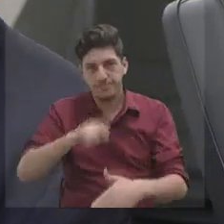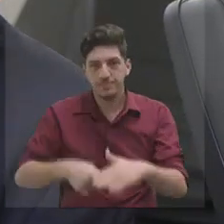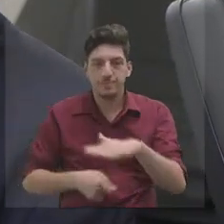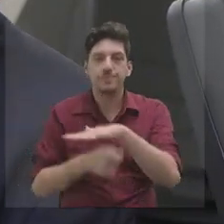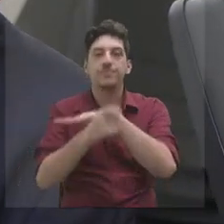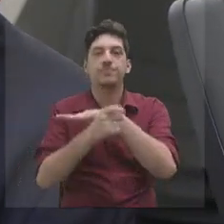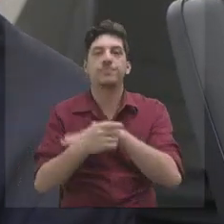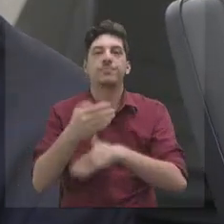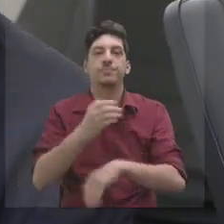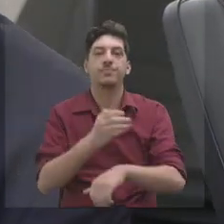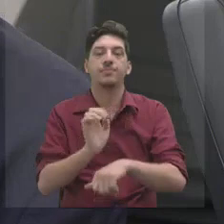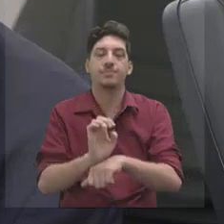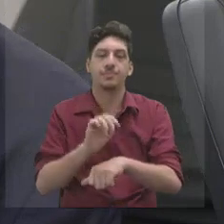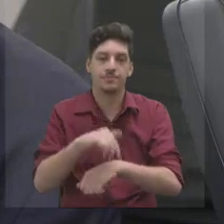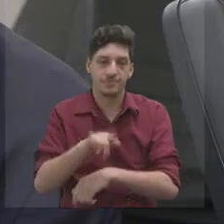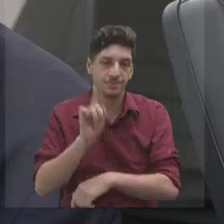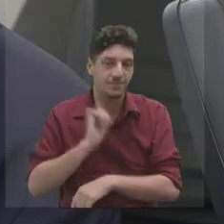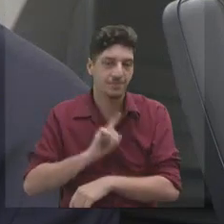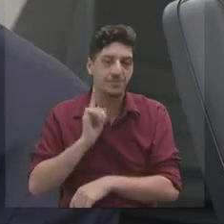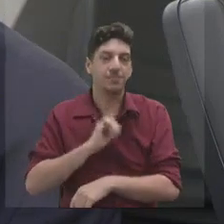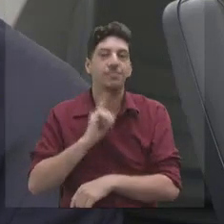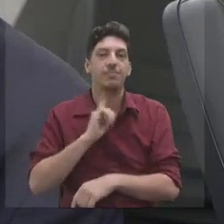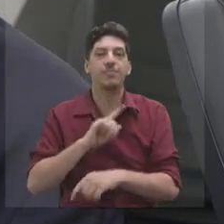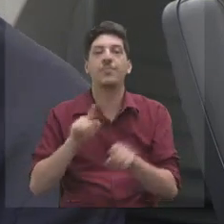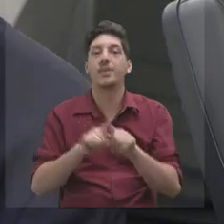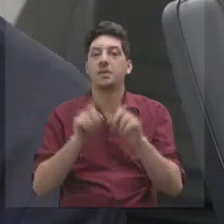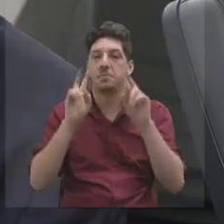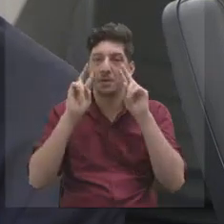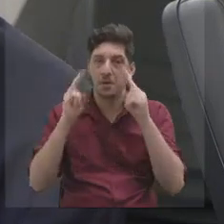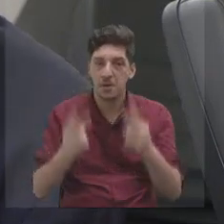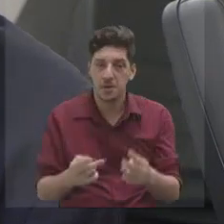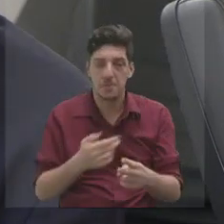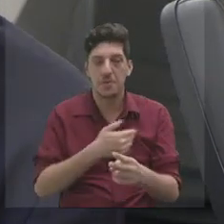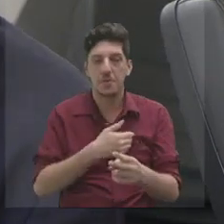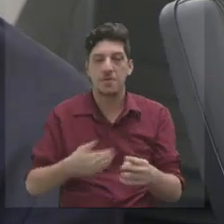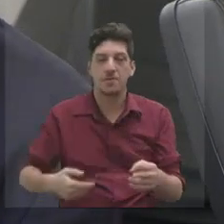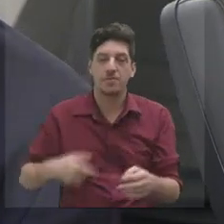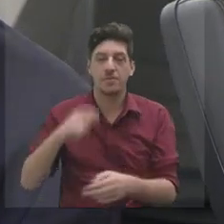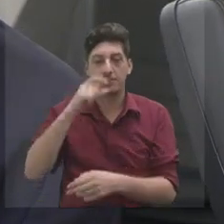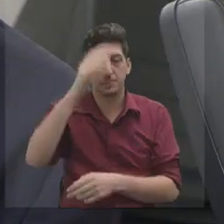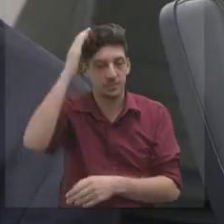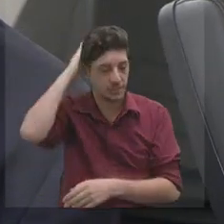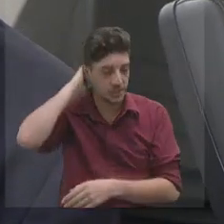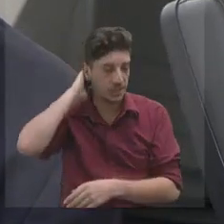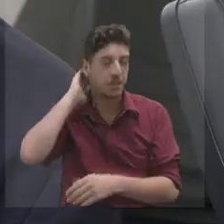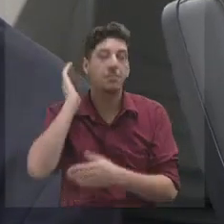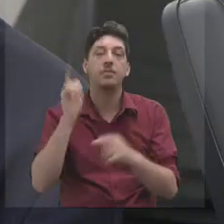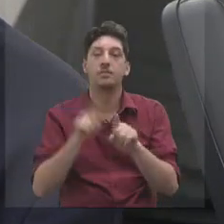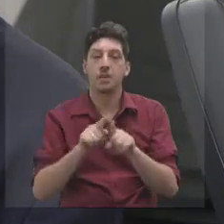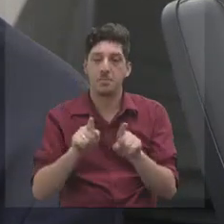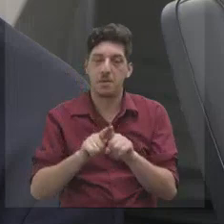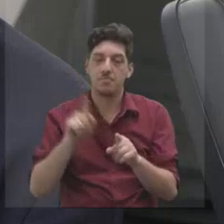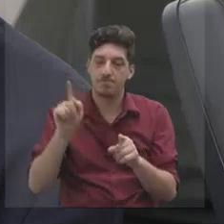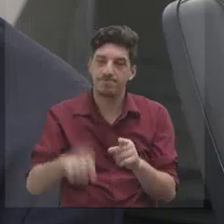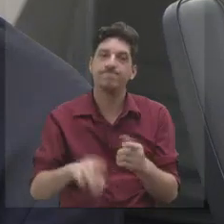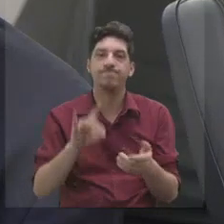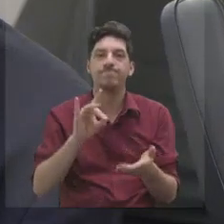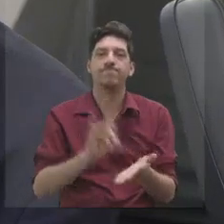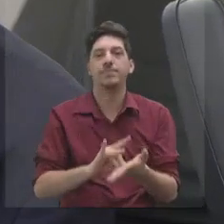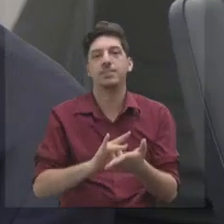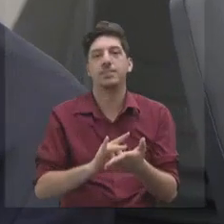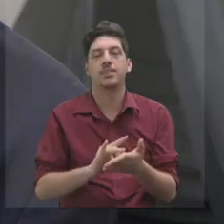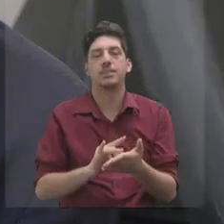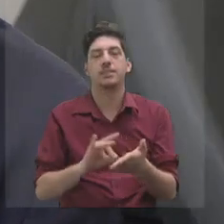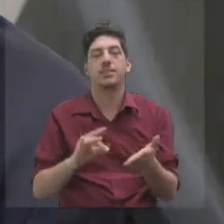que o Estado tem feito um reconhecimento ao governo Zema e isso é um fato não é à toa que o